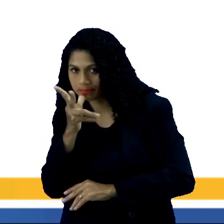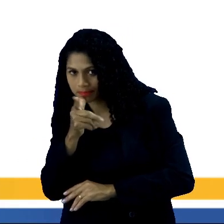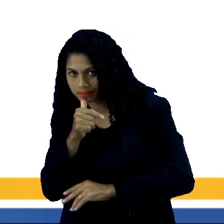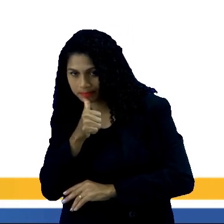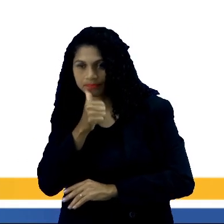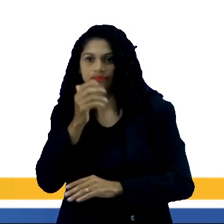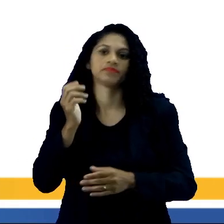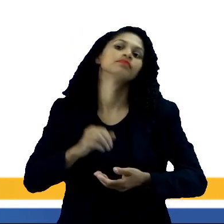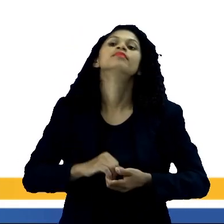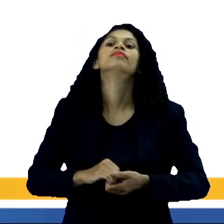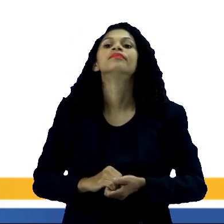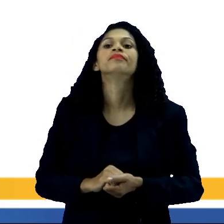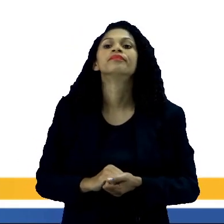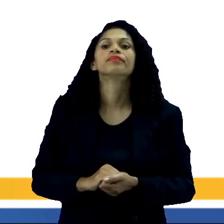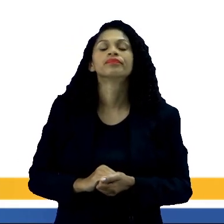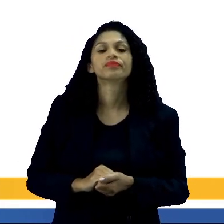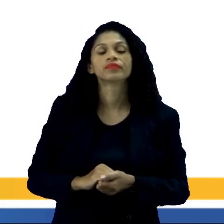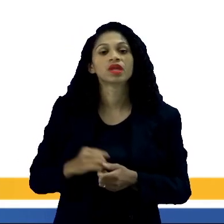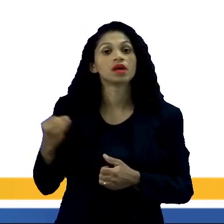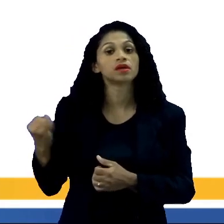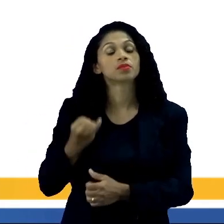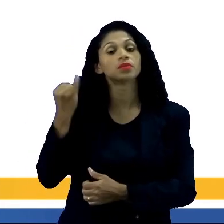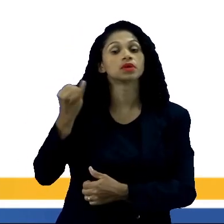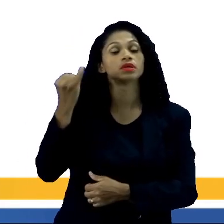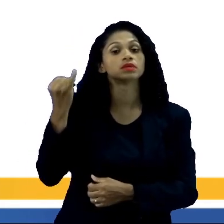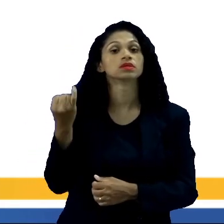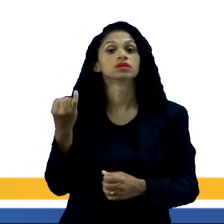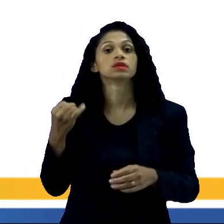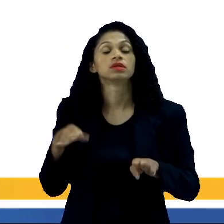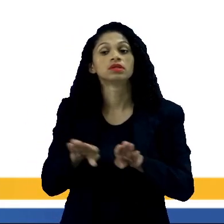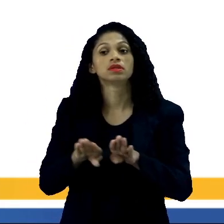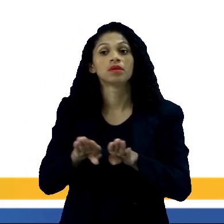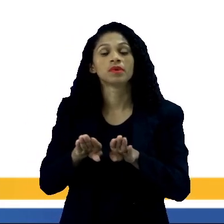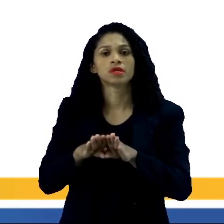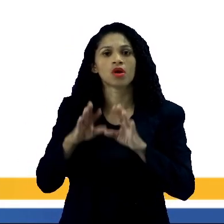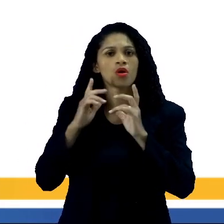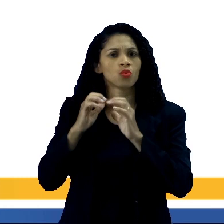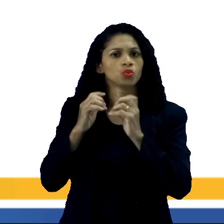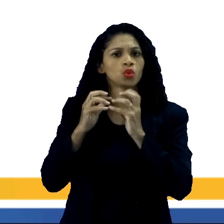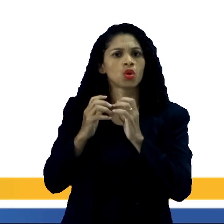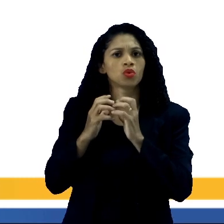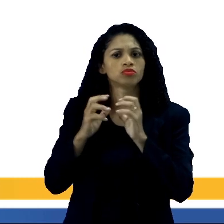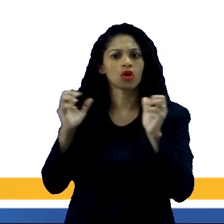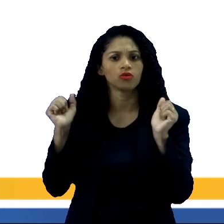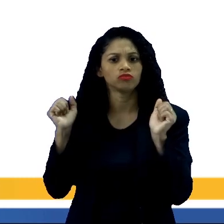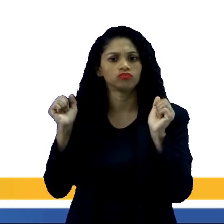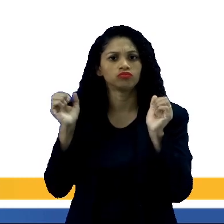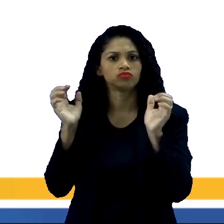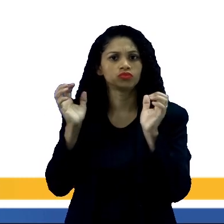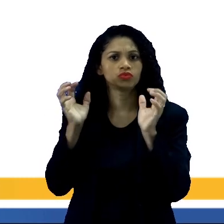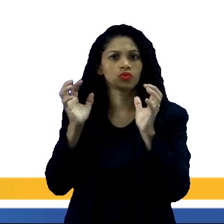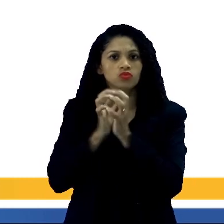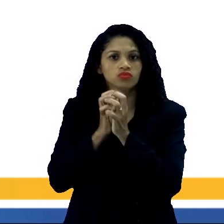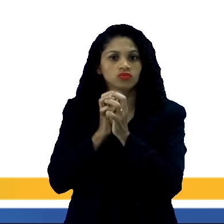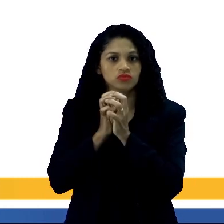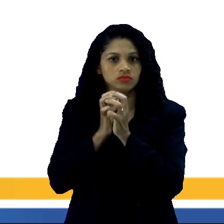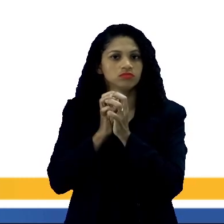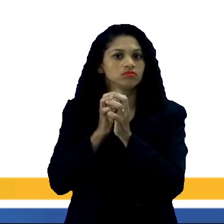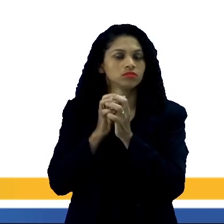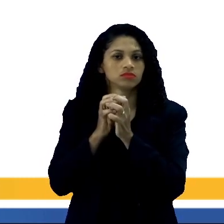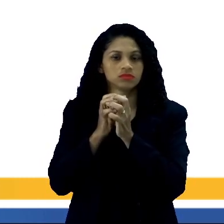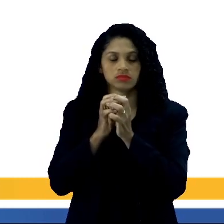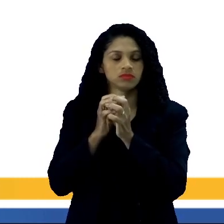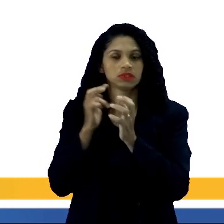vale a gente trazer também que o neurônio, ele não está grudado ao outro, ou seja, ele não tem contato físico com o